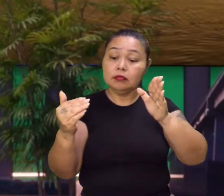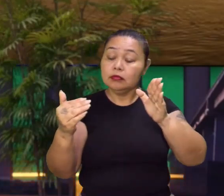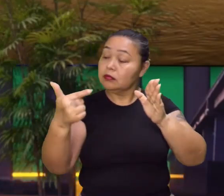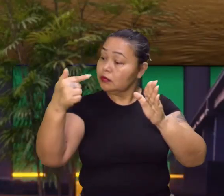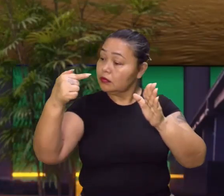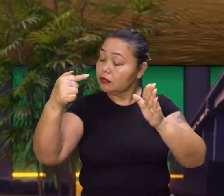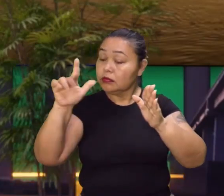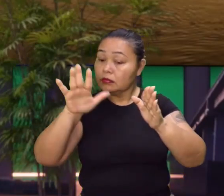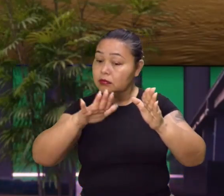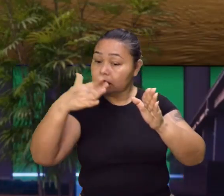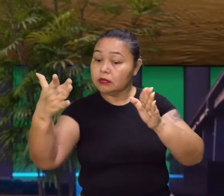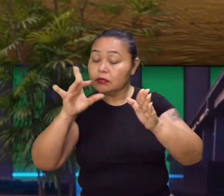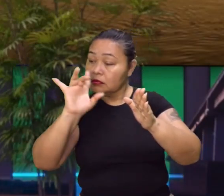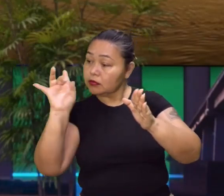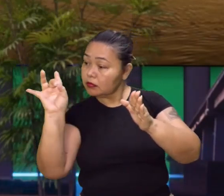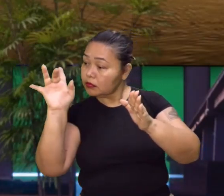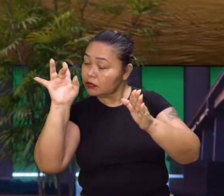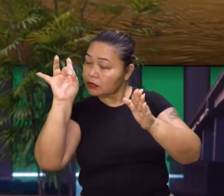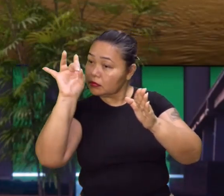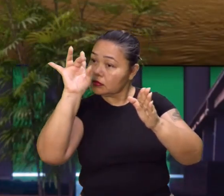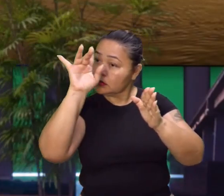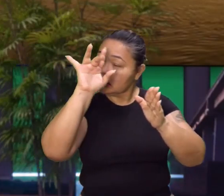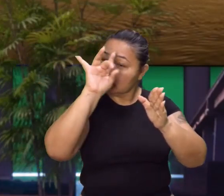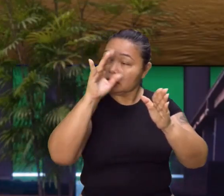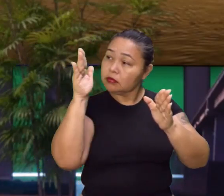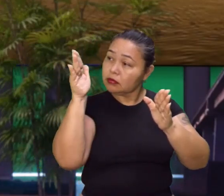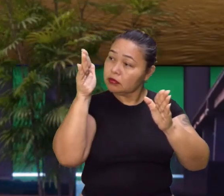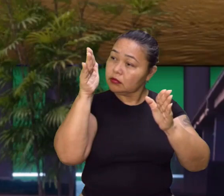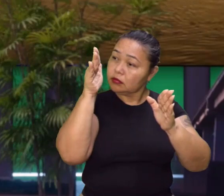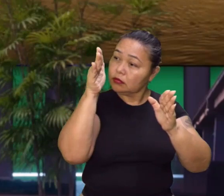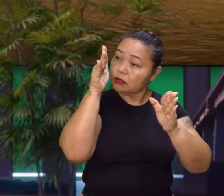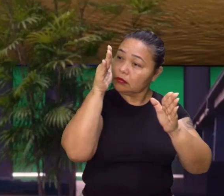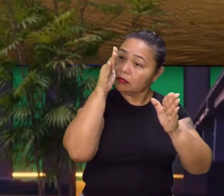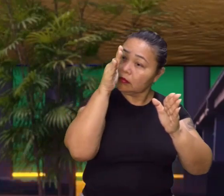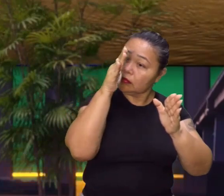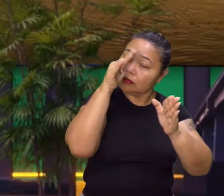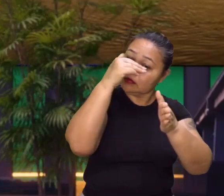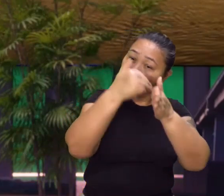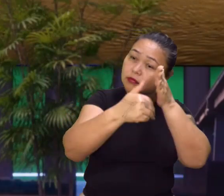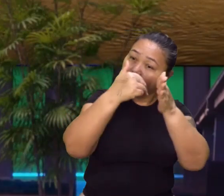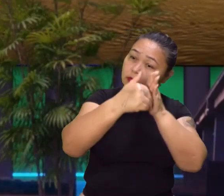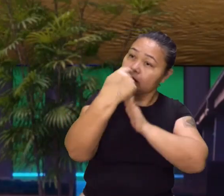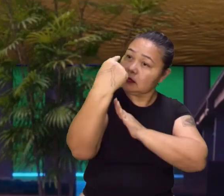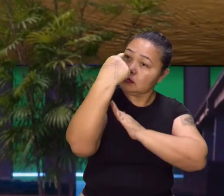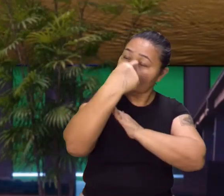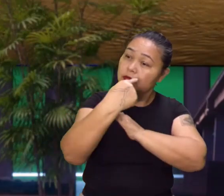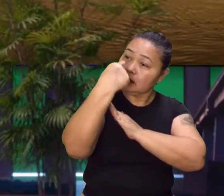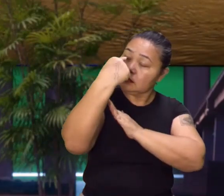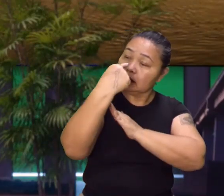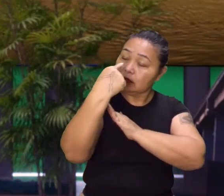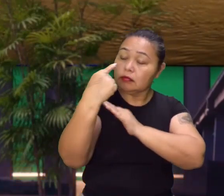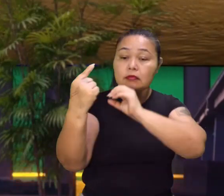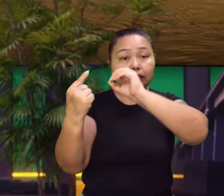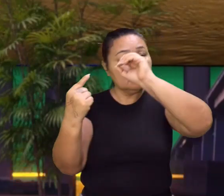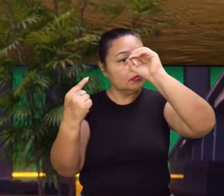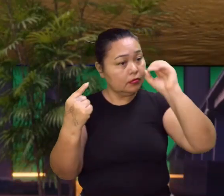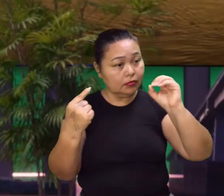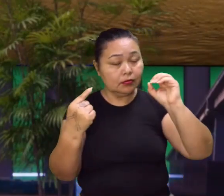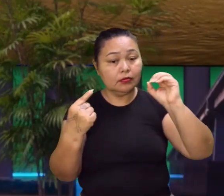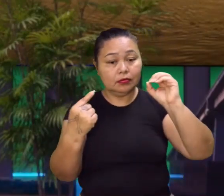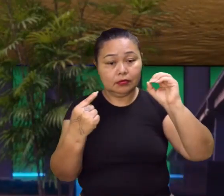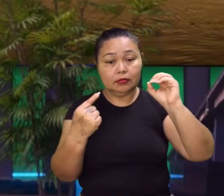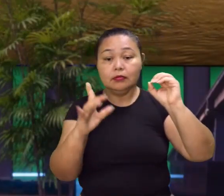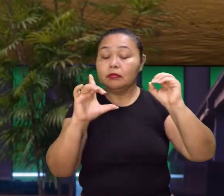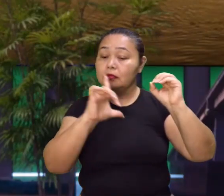minha esquerda, a cada grau que eu avanço à minha esquerda, eu diminuo 1 hora, porque eu estou indo no sentido oeste.